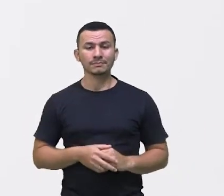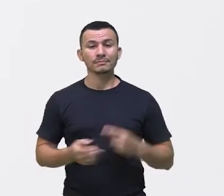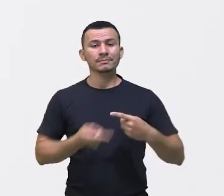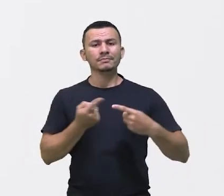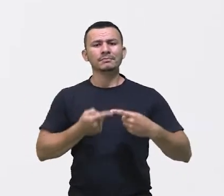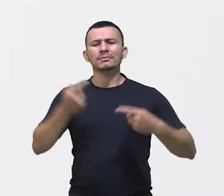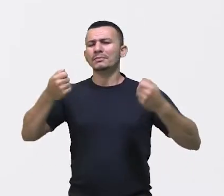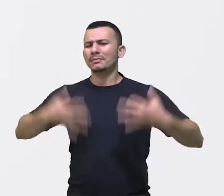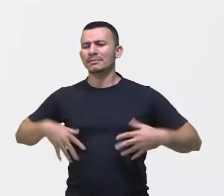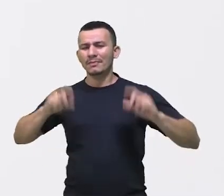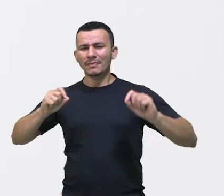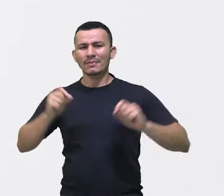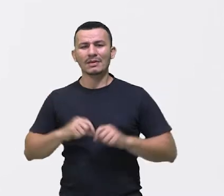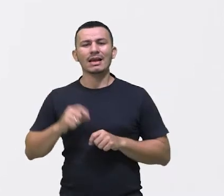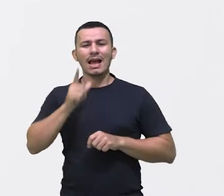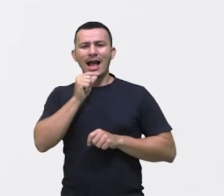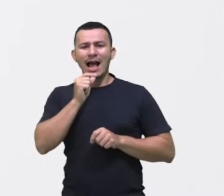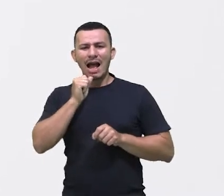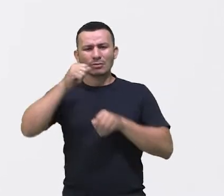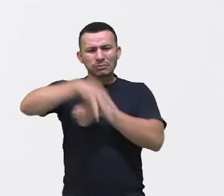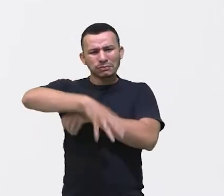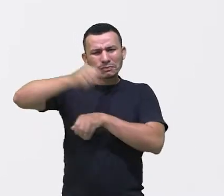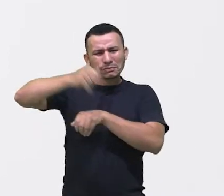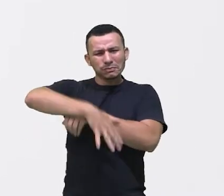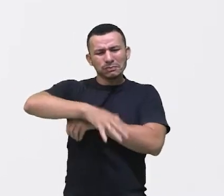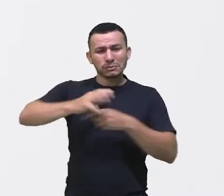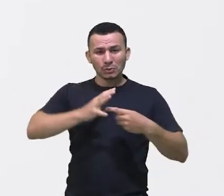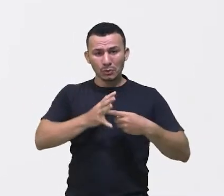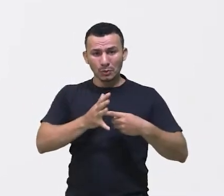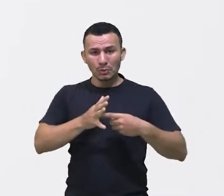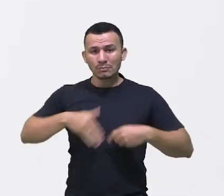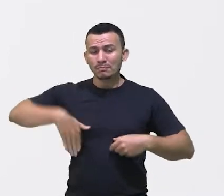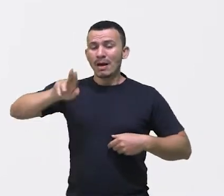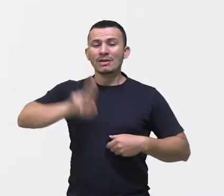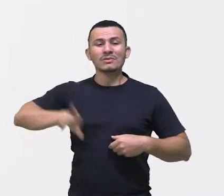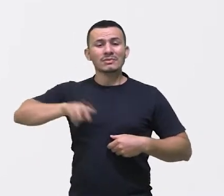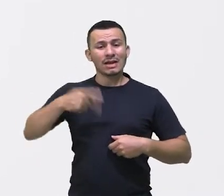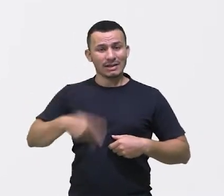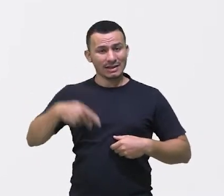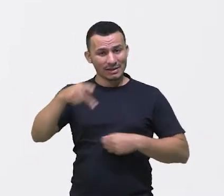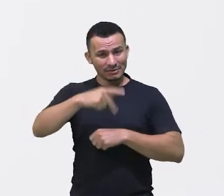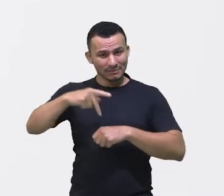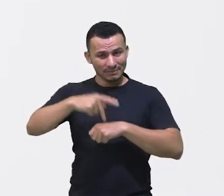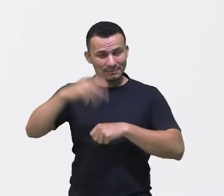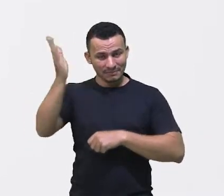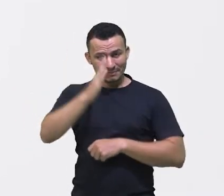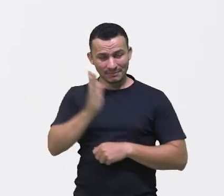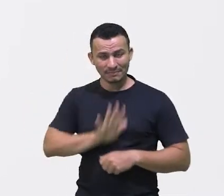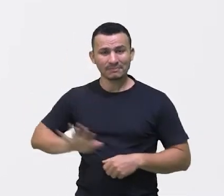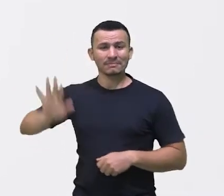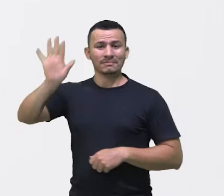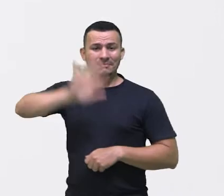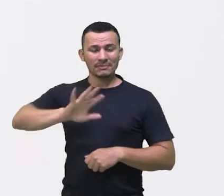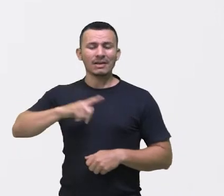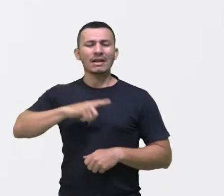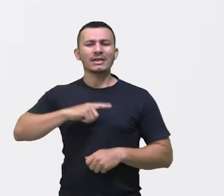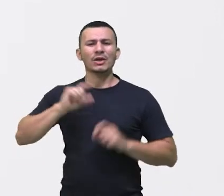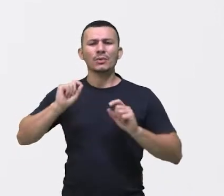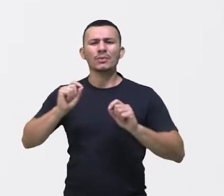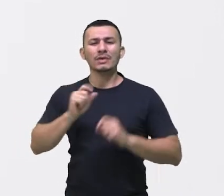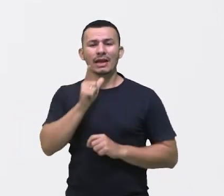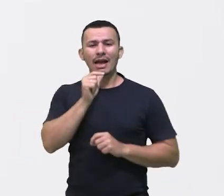verificar é a energia hidrelétrica, muito produzida aqui no nosso país, principalmente. Ela vai utilizar as forças